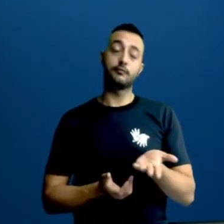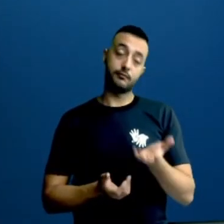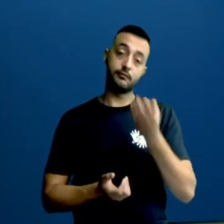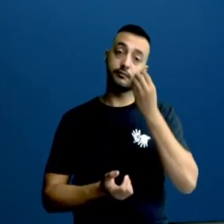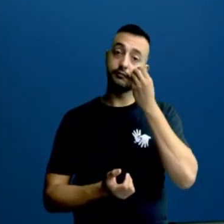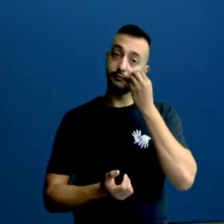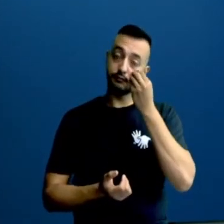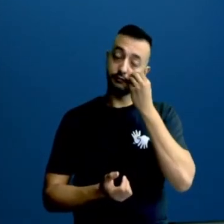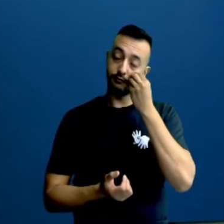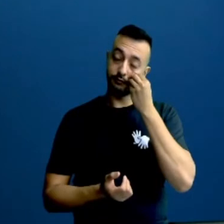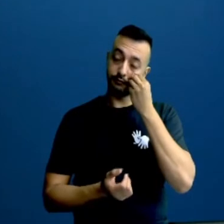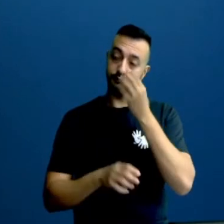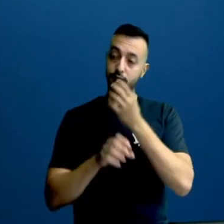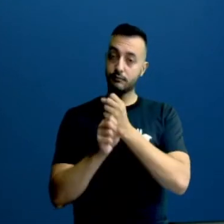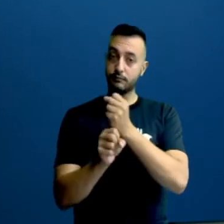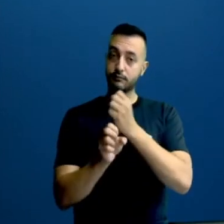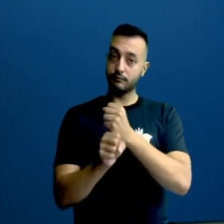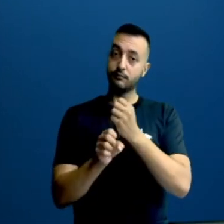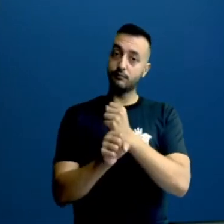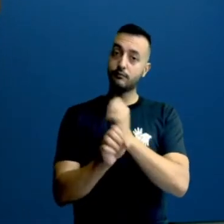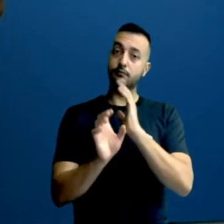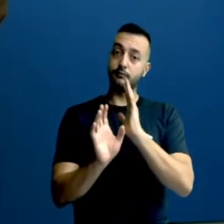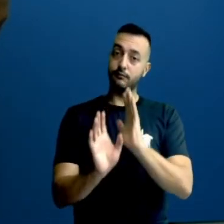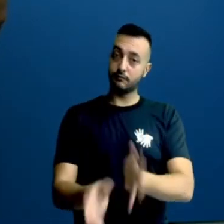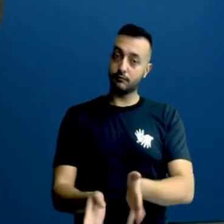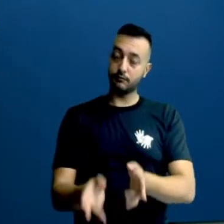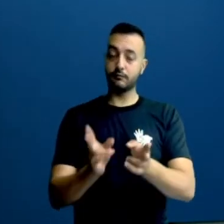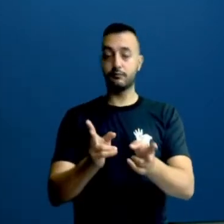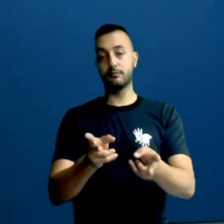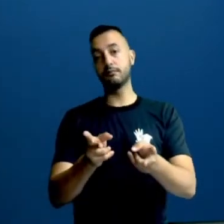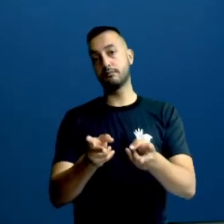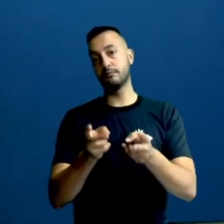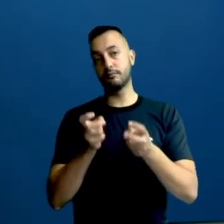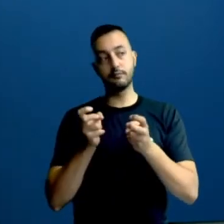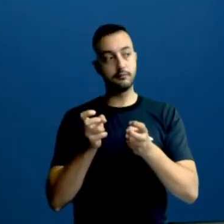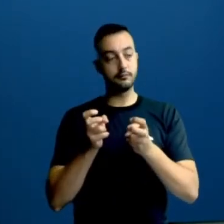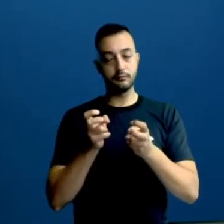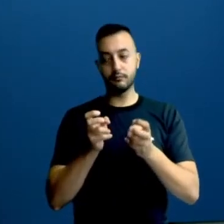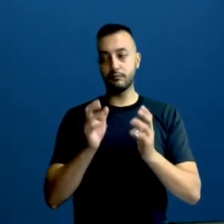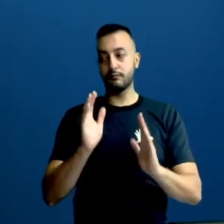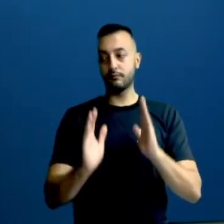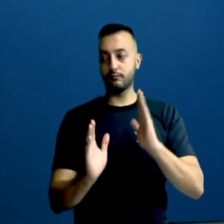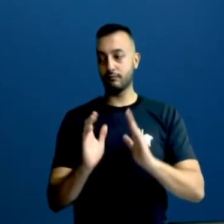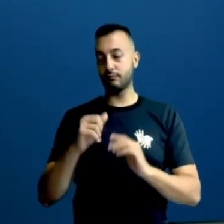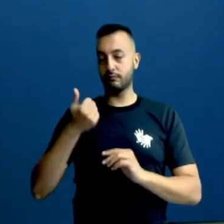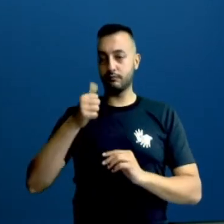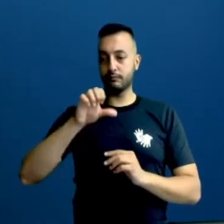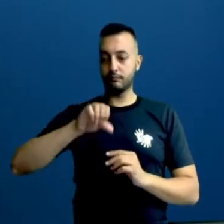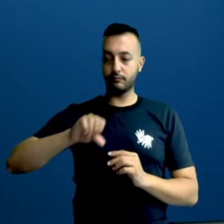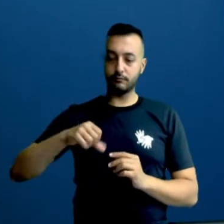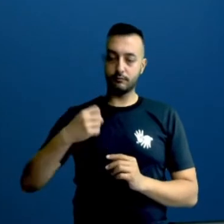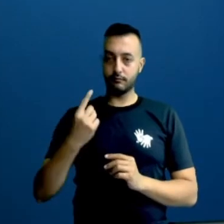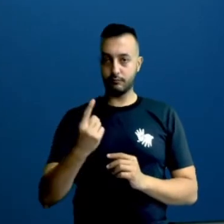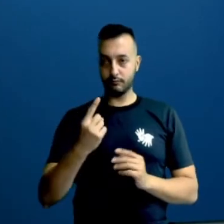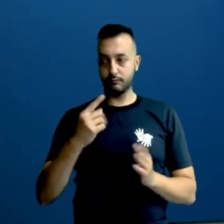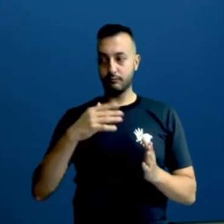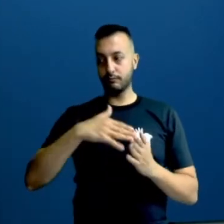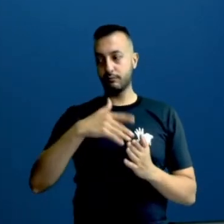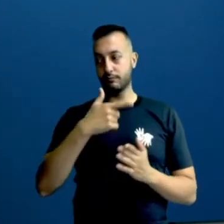Observando nos nossos cálculos, percebemos que entre 1991 e